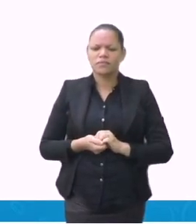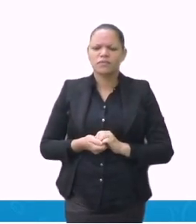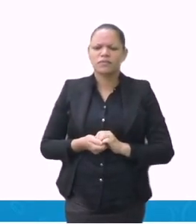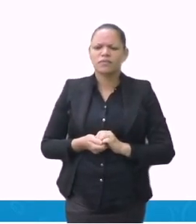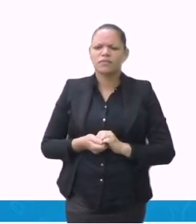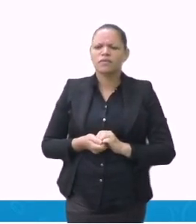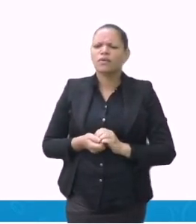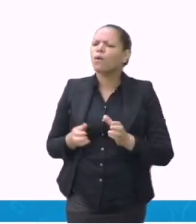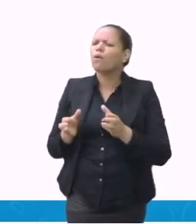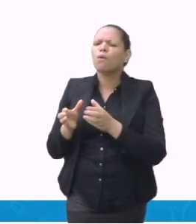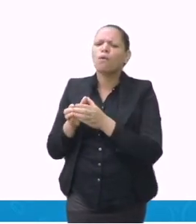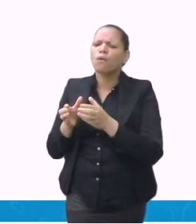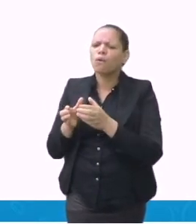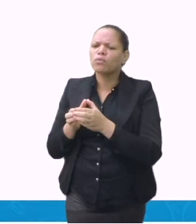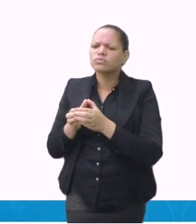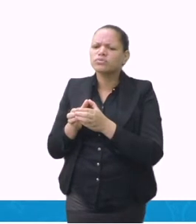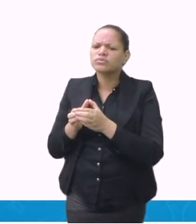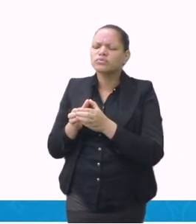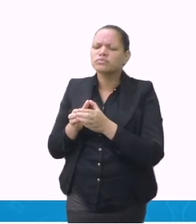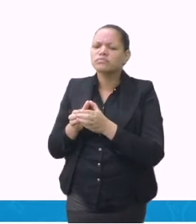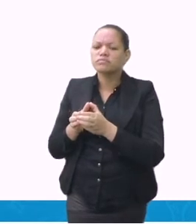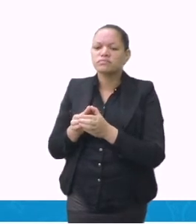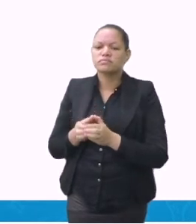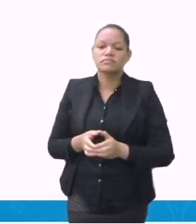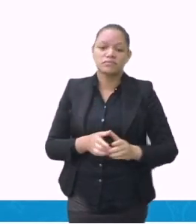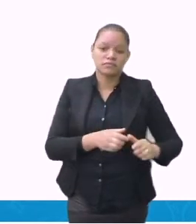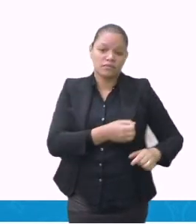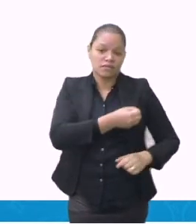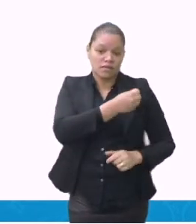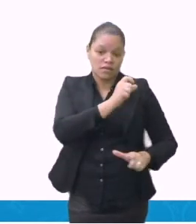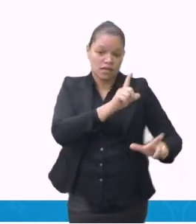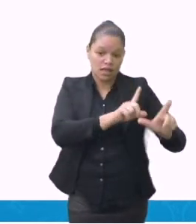Na coluna B, não é mesmo?